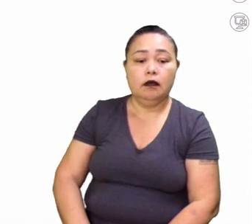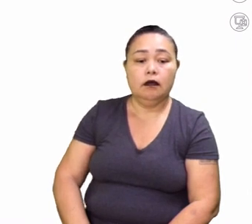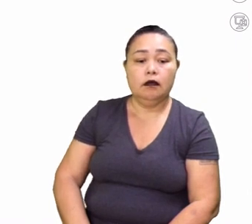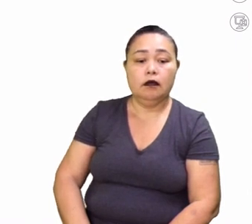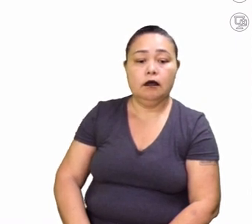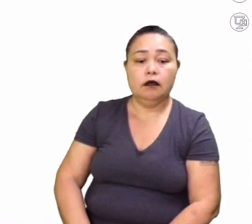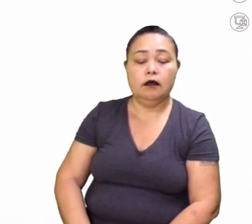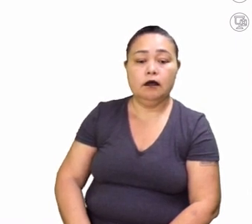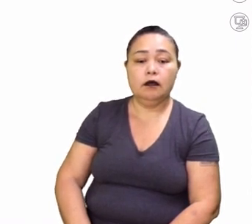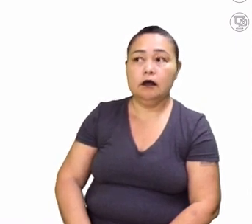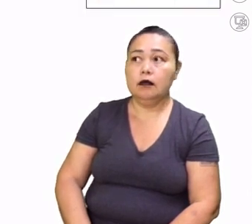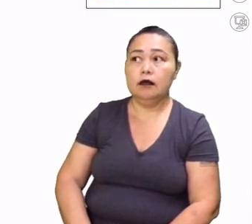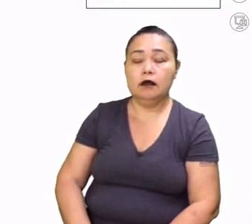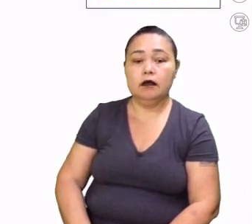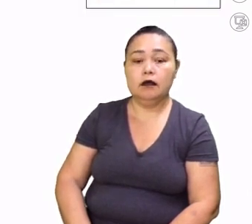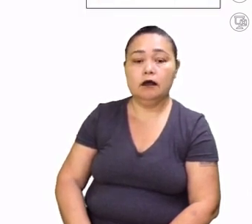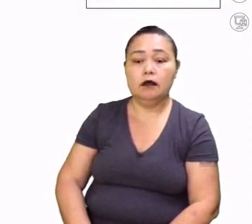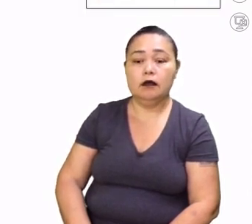aí